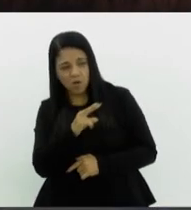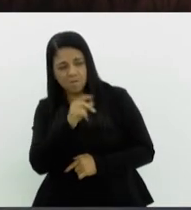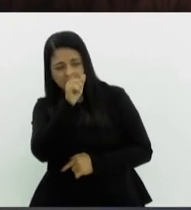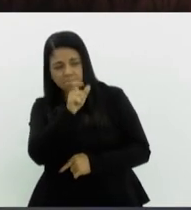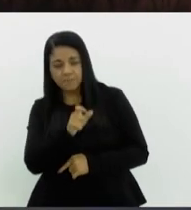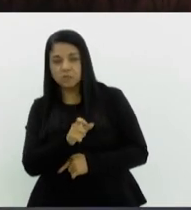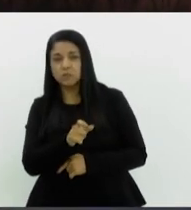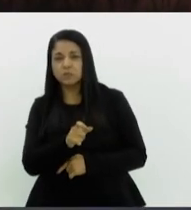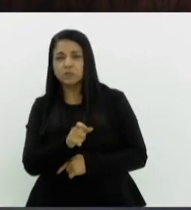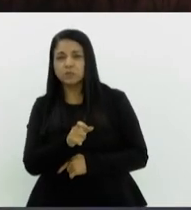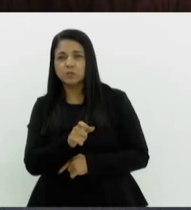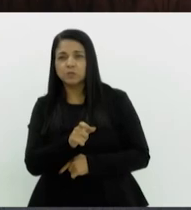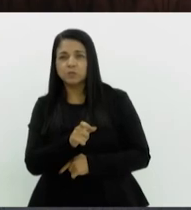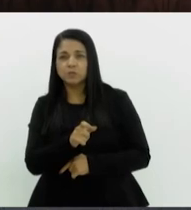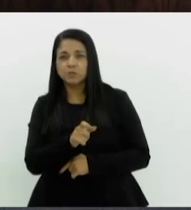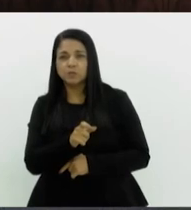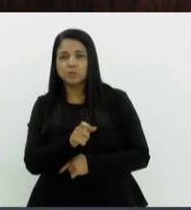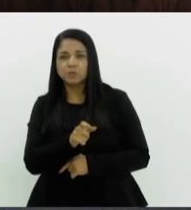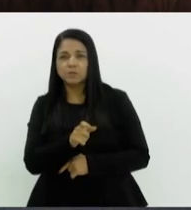pessoa...